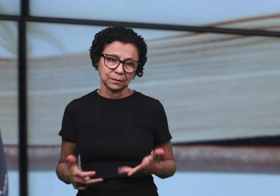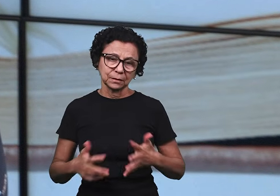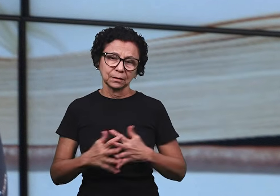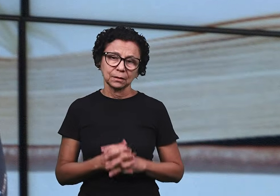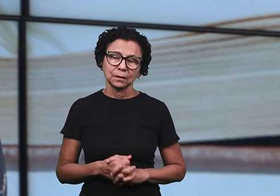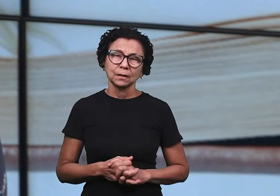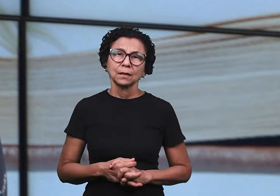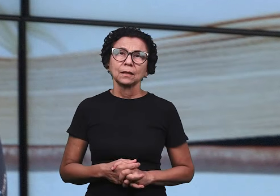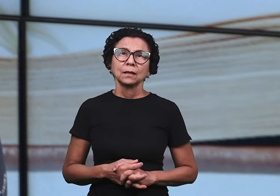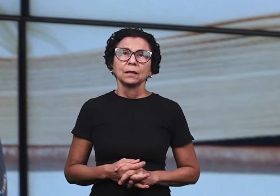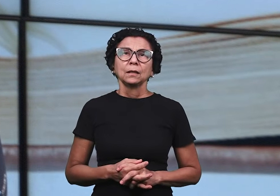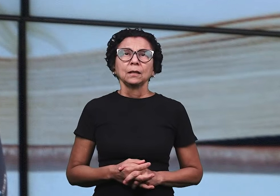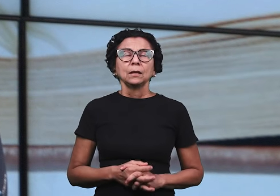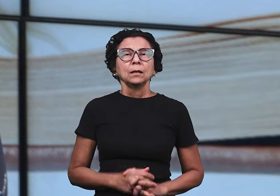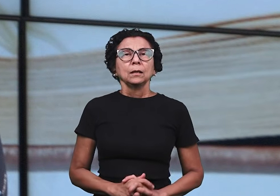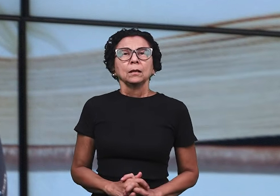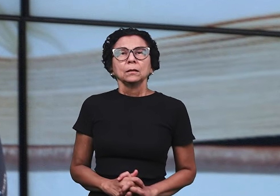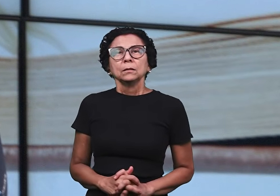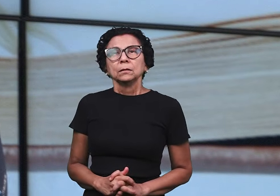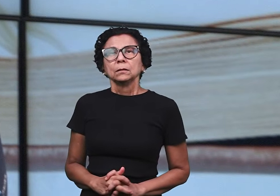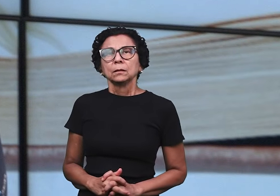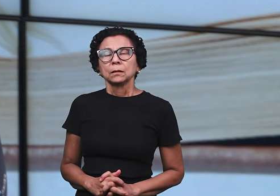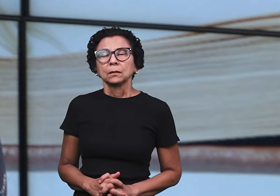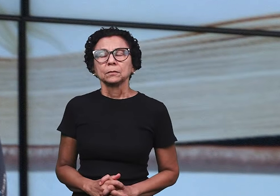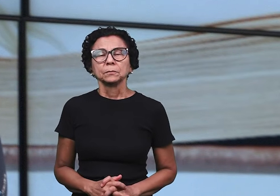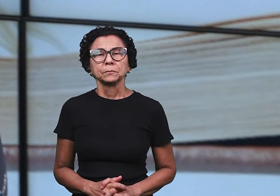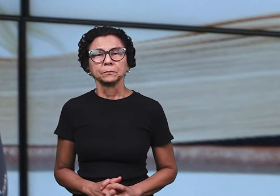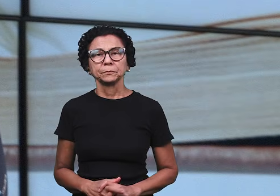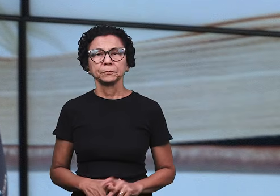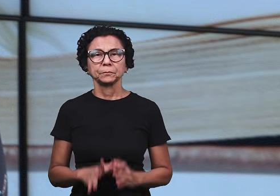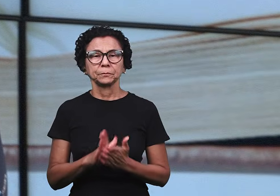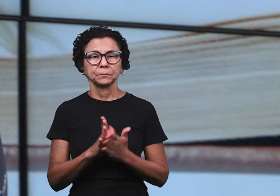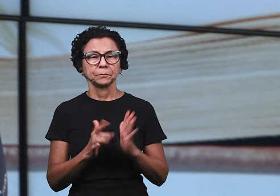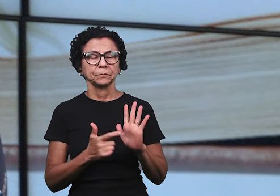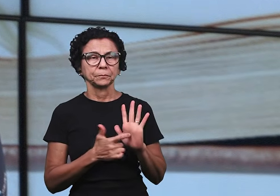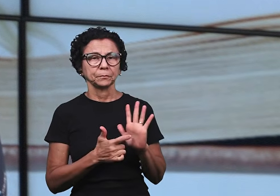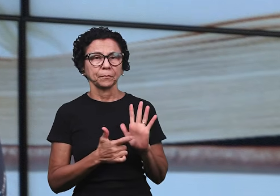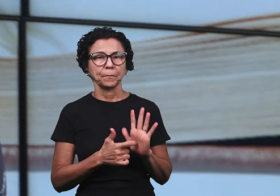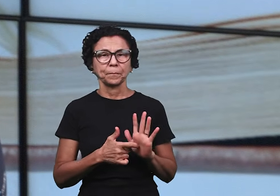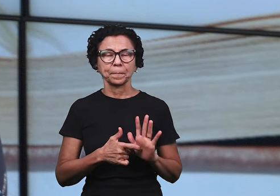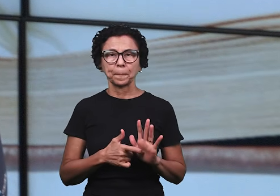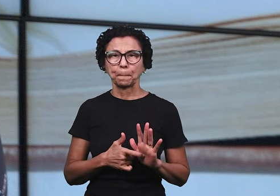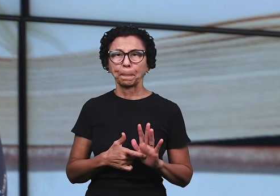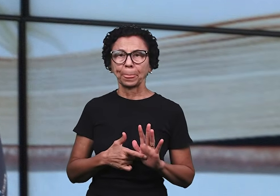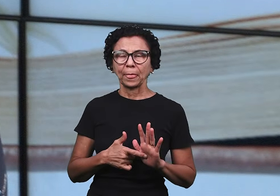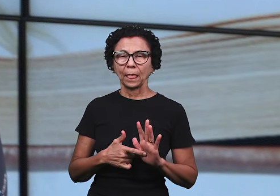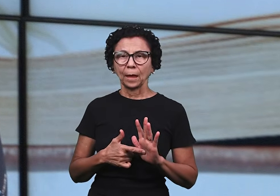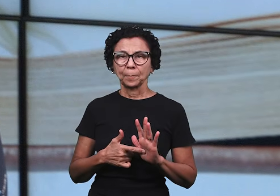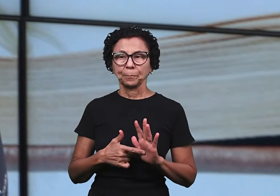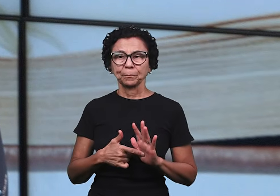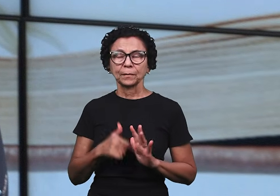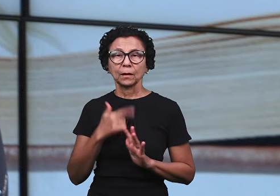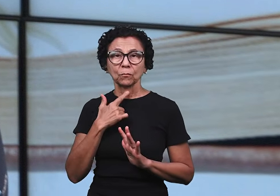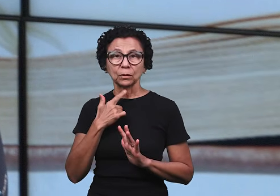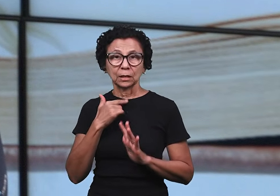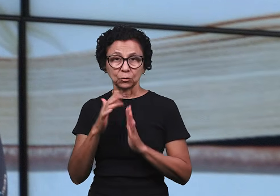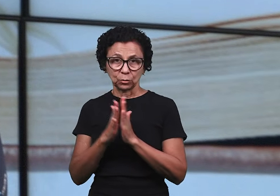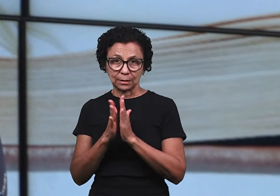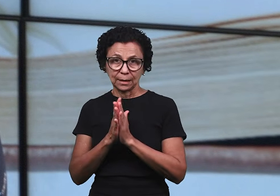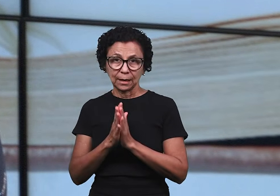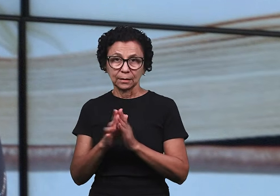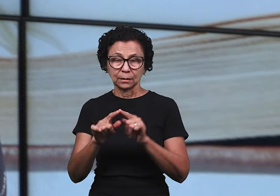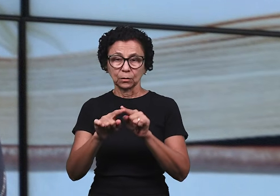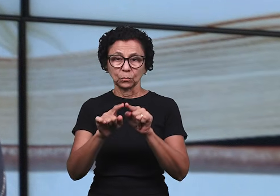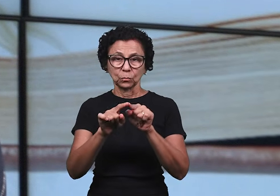nos dá essa condição. Né? A palavra nos diz assim, que quando orares, entra no teu quarto e ora